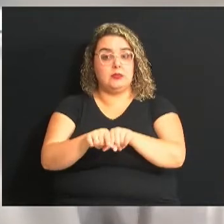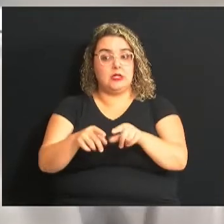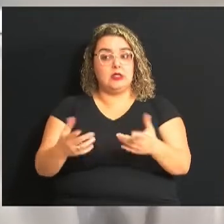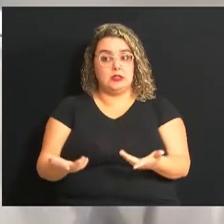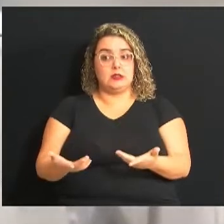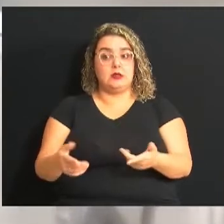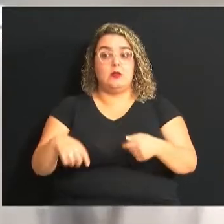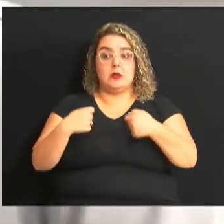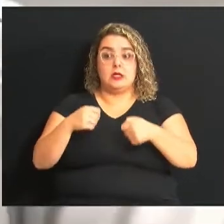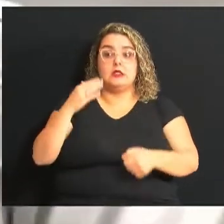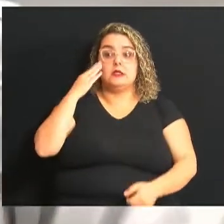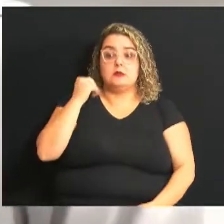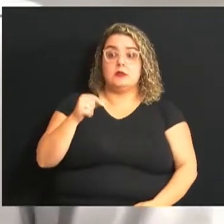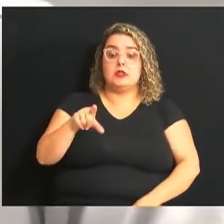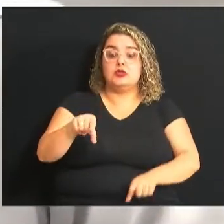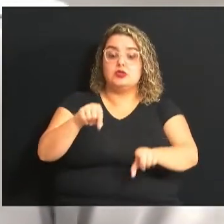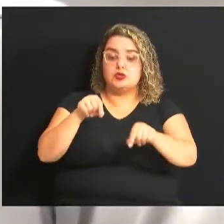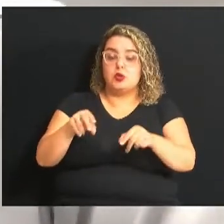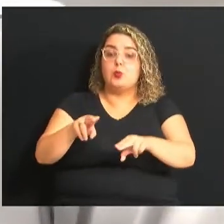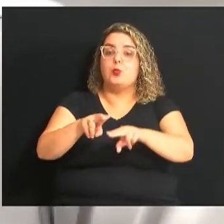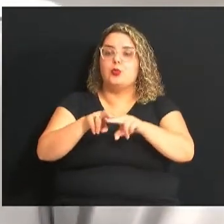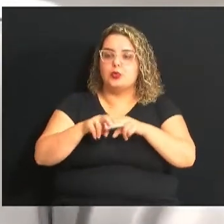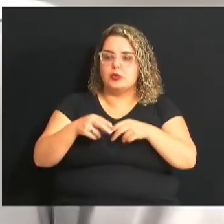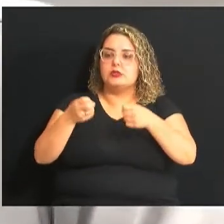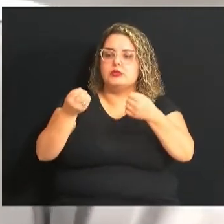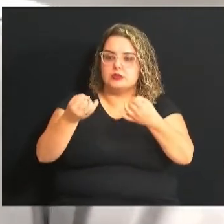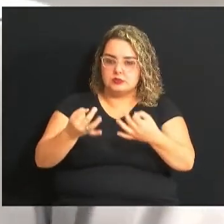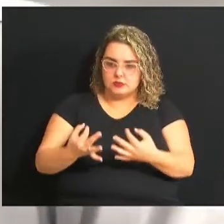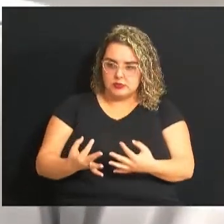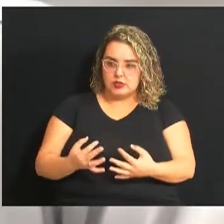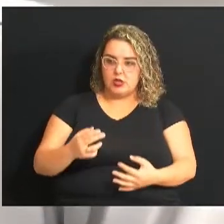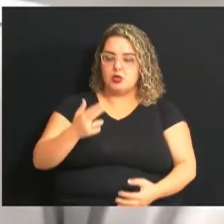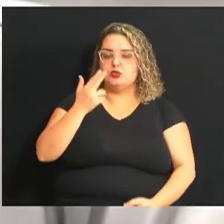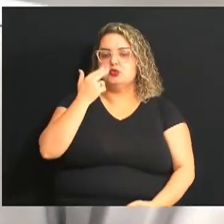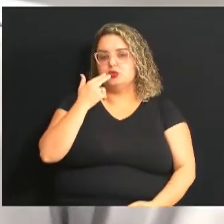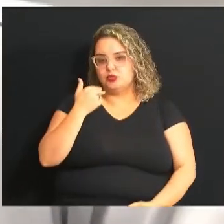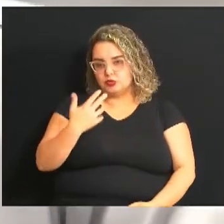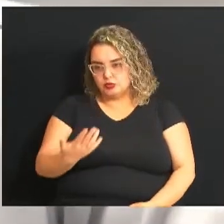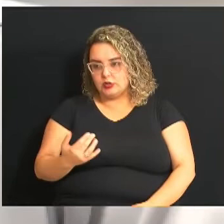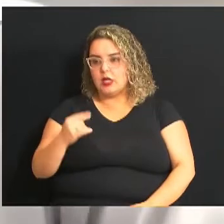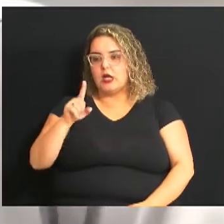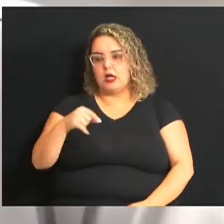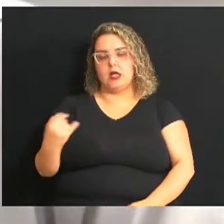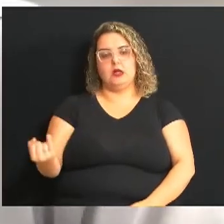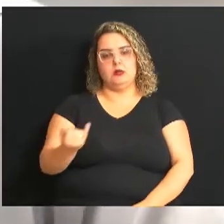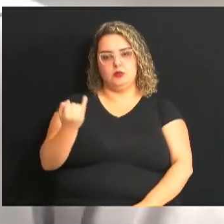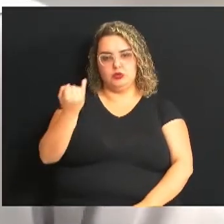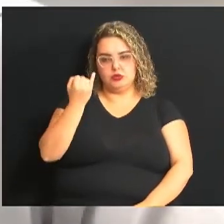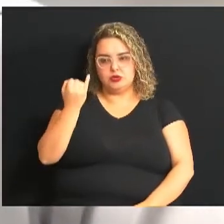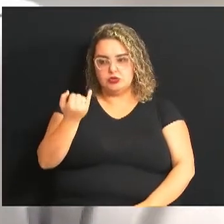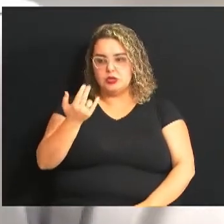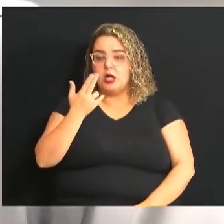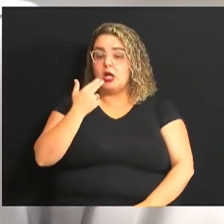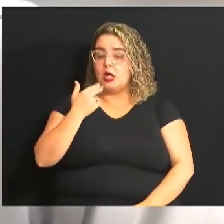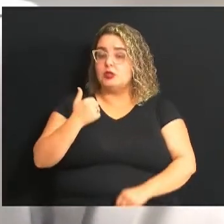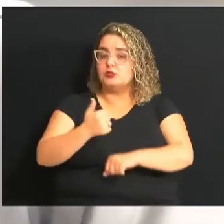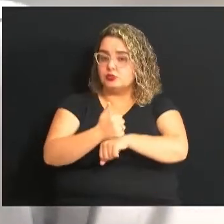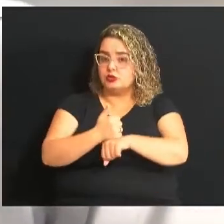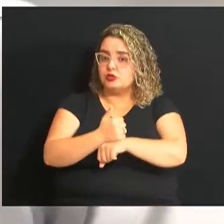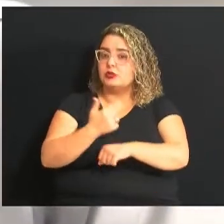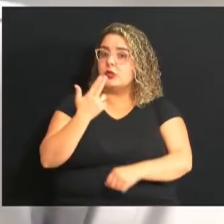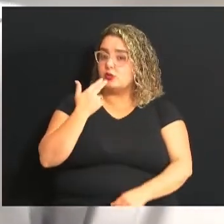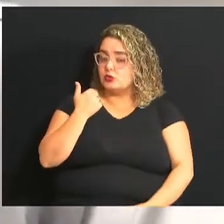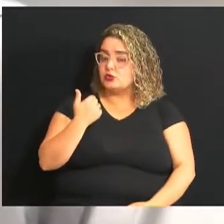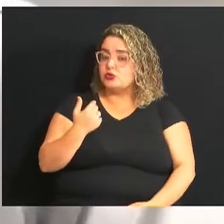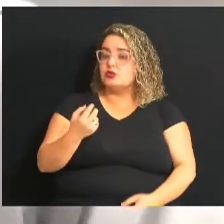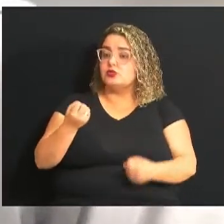saber escolher. Por isso que a orientação nutricional é fundamental. A nutricionista nos orienta